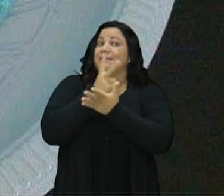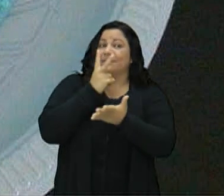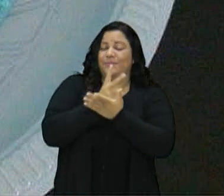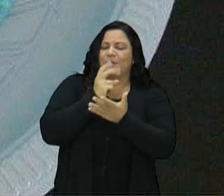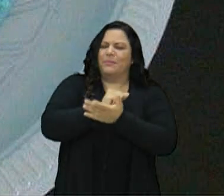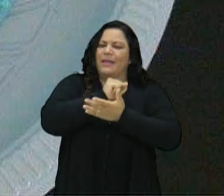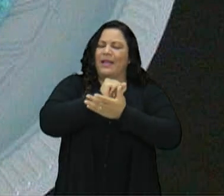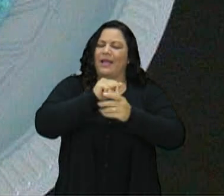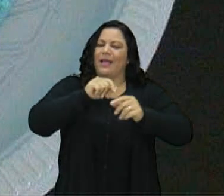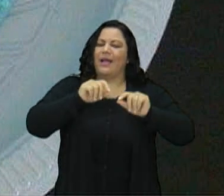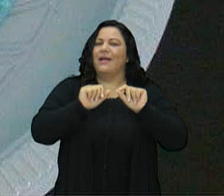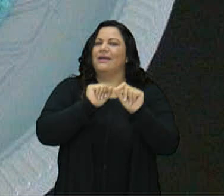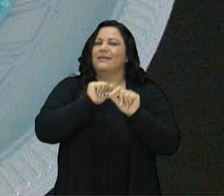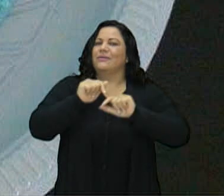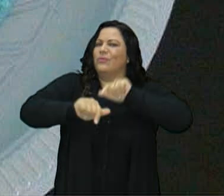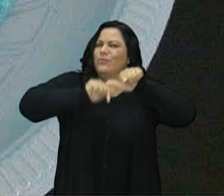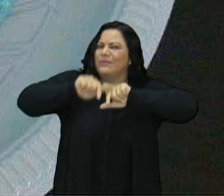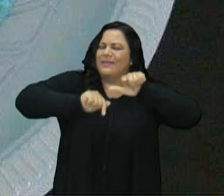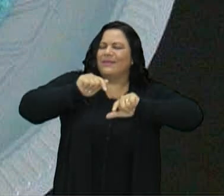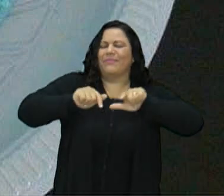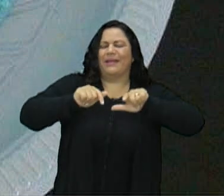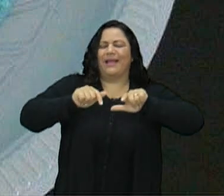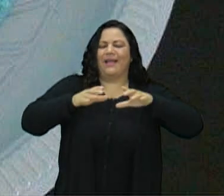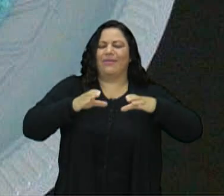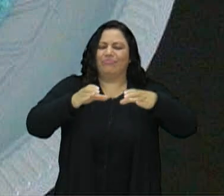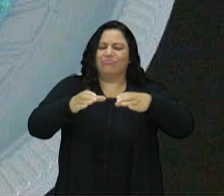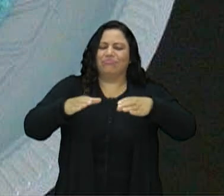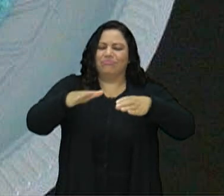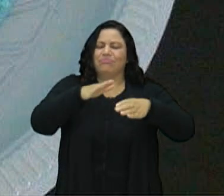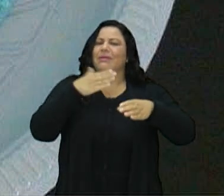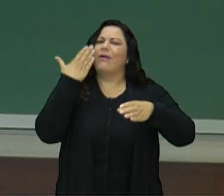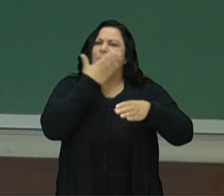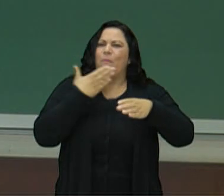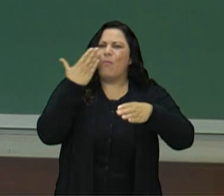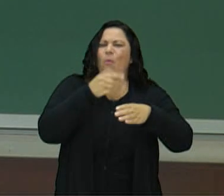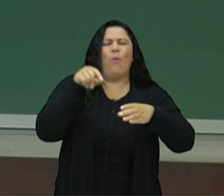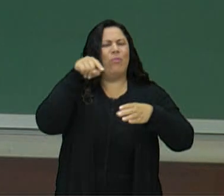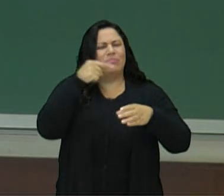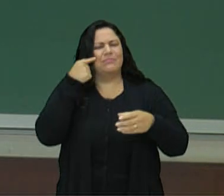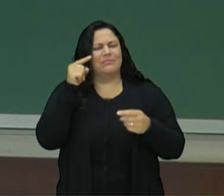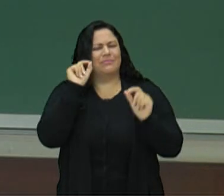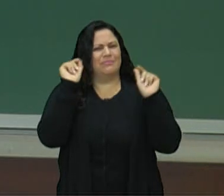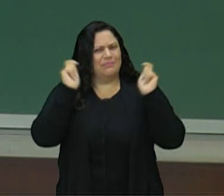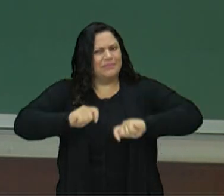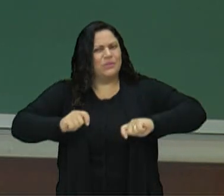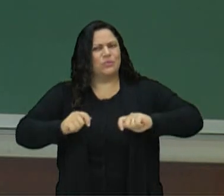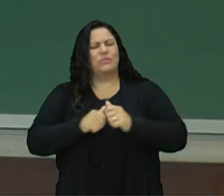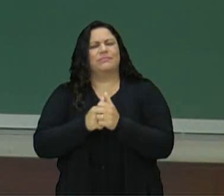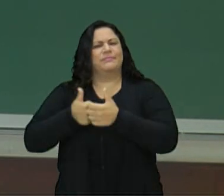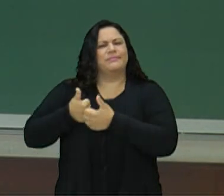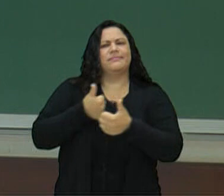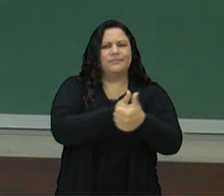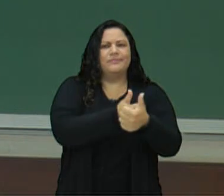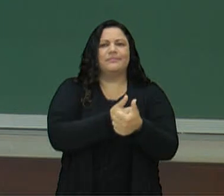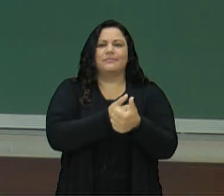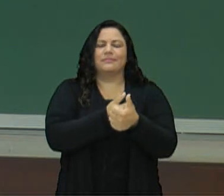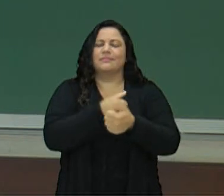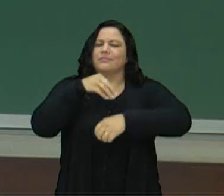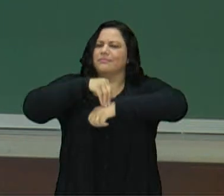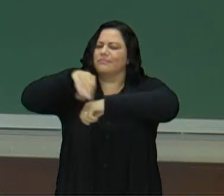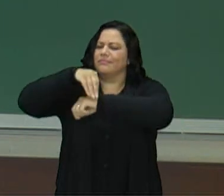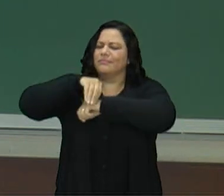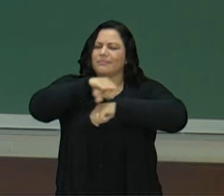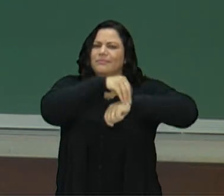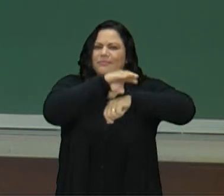trago vários tipos celulares, peço para eles fazerem um bolo. Você em casa, já pensou em seguir aquelas dicas que eu dou no final da aula? De manter uma